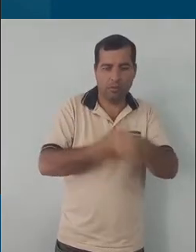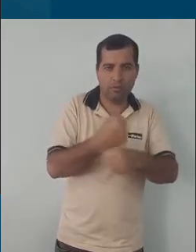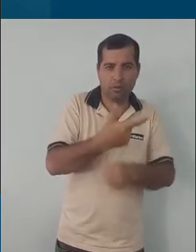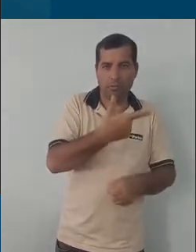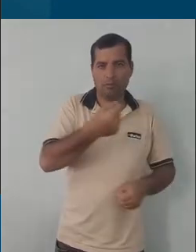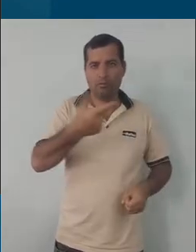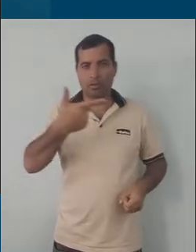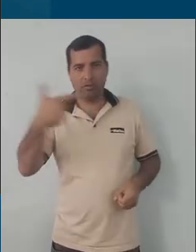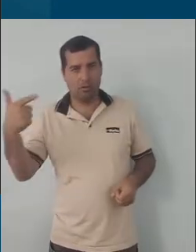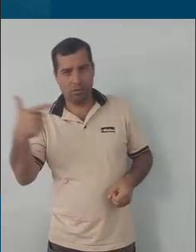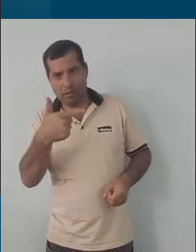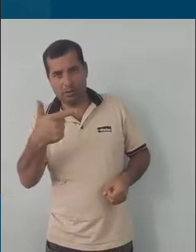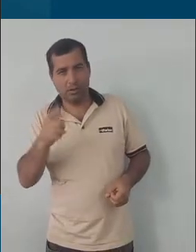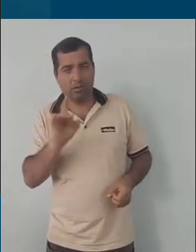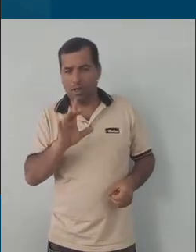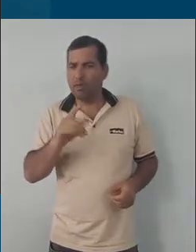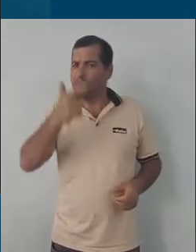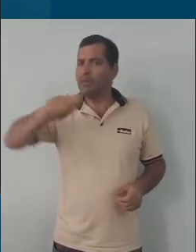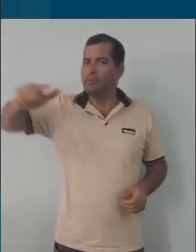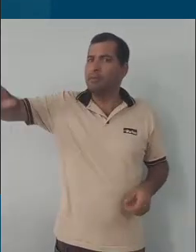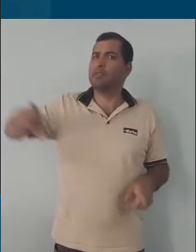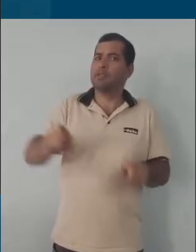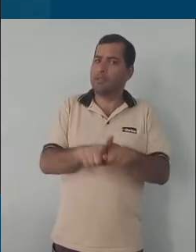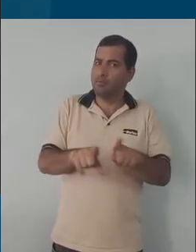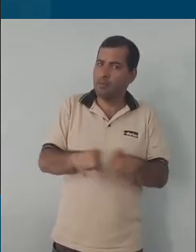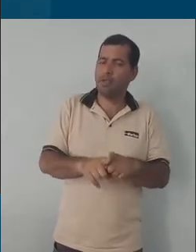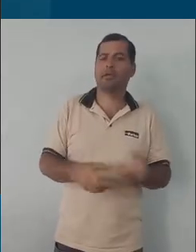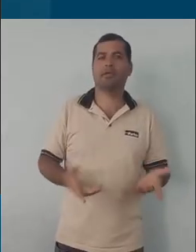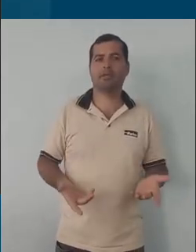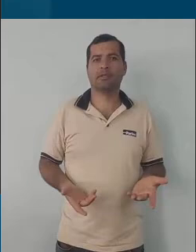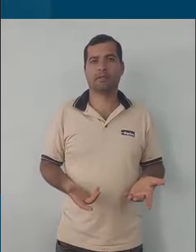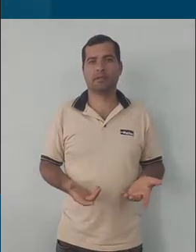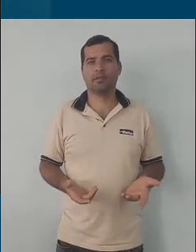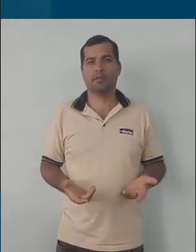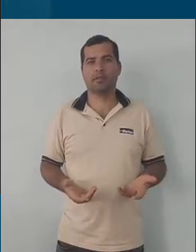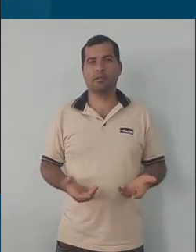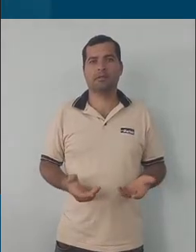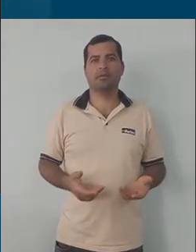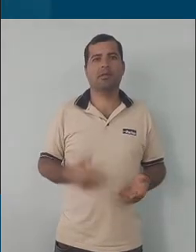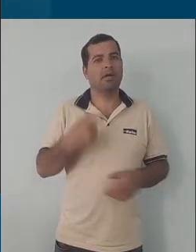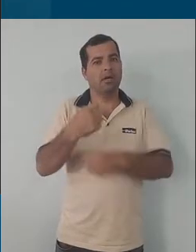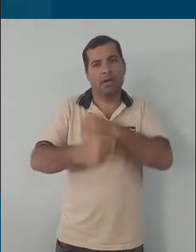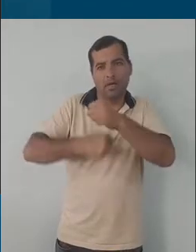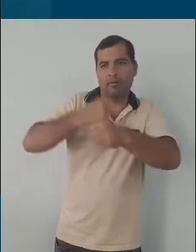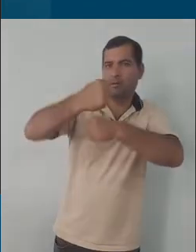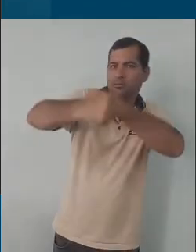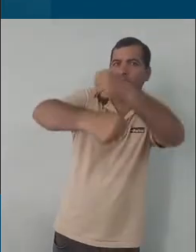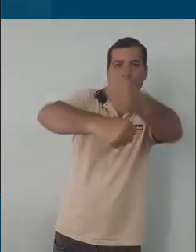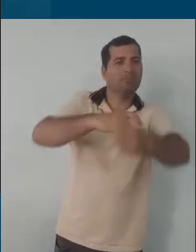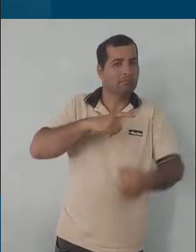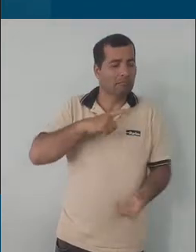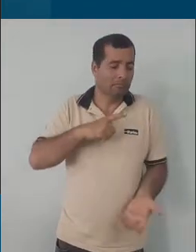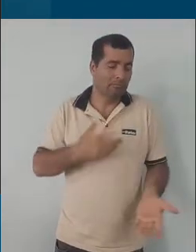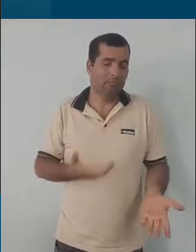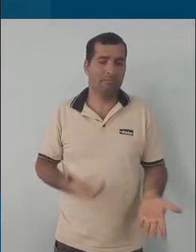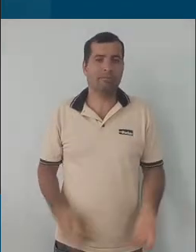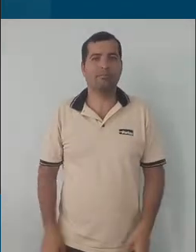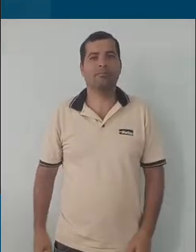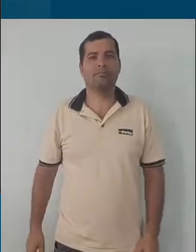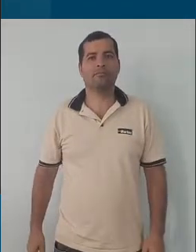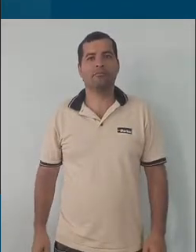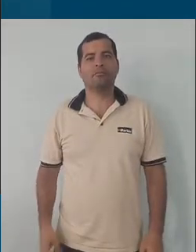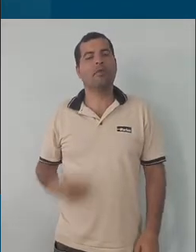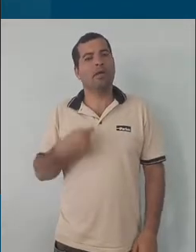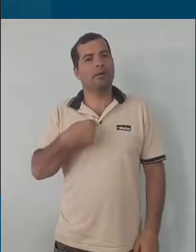2022, né, ela terá repercussões nos próximos anos. Eu aqui também,